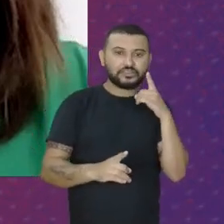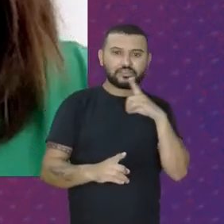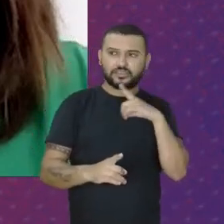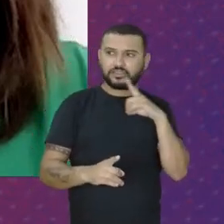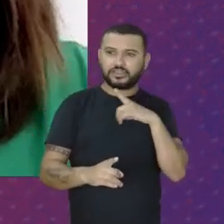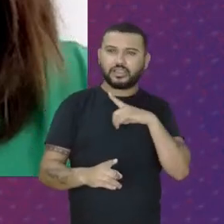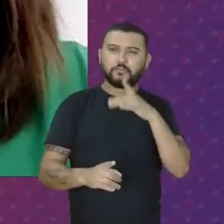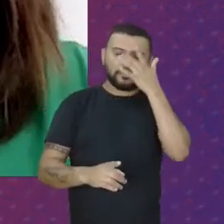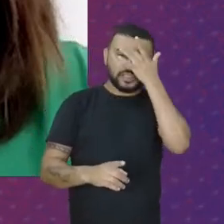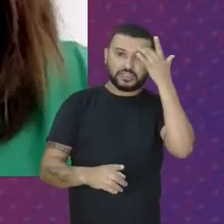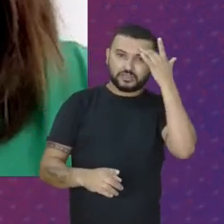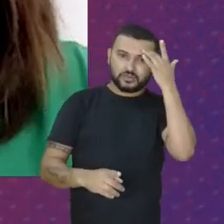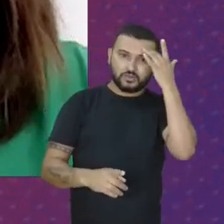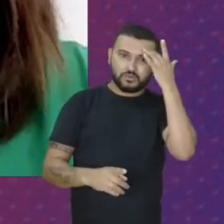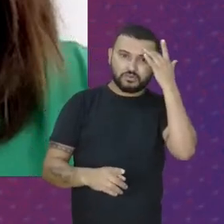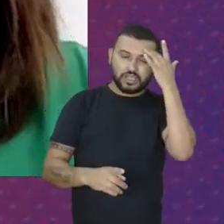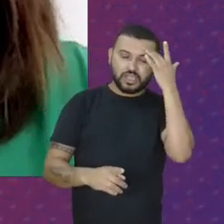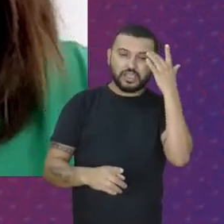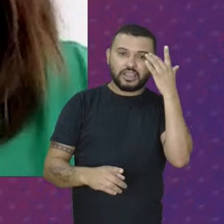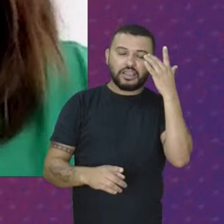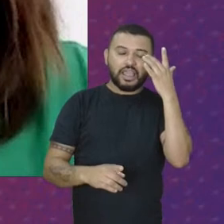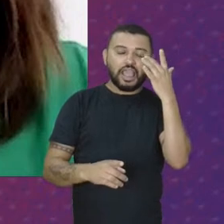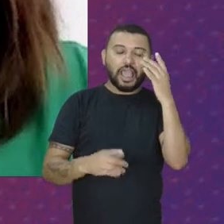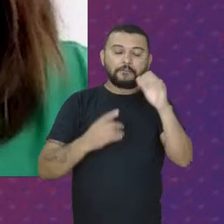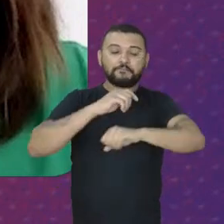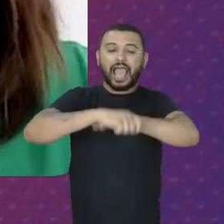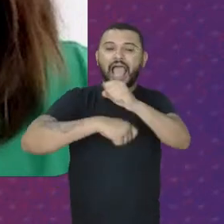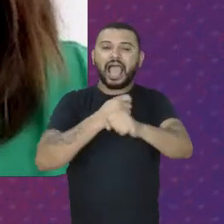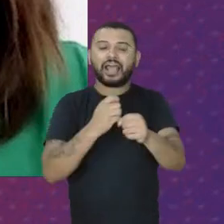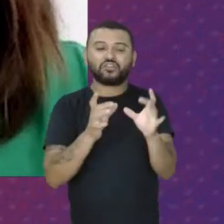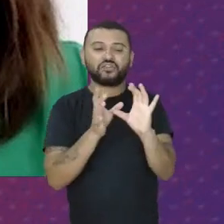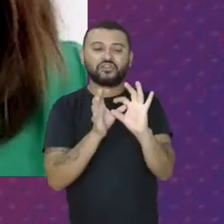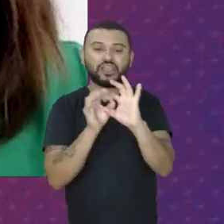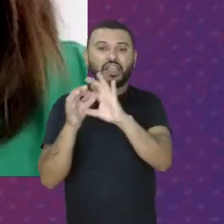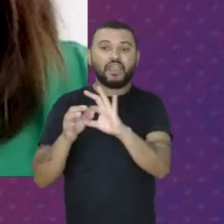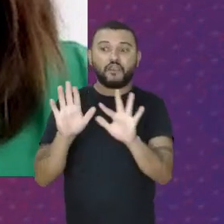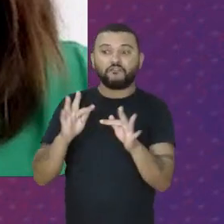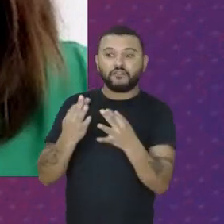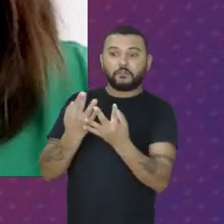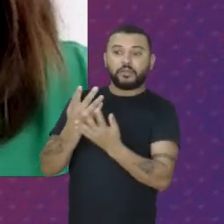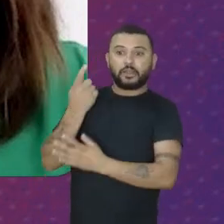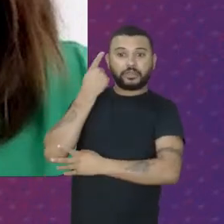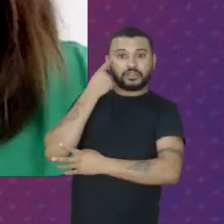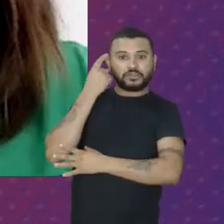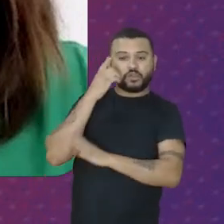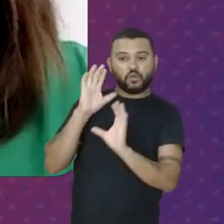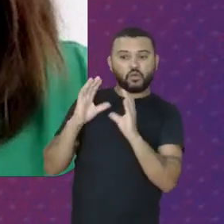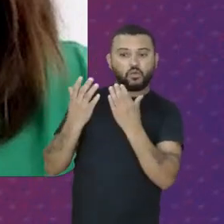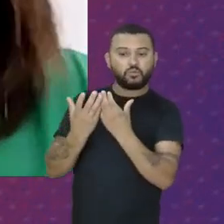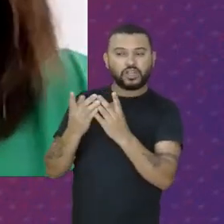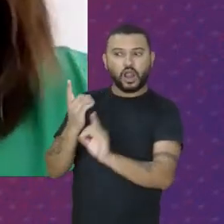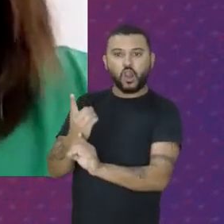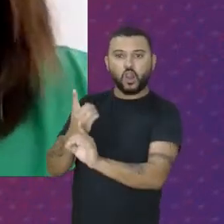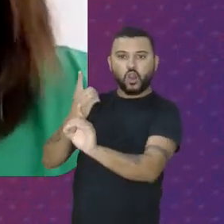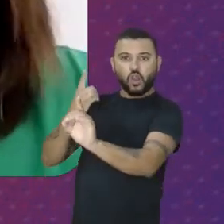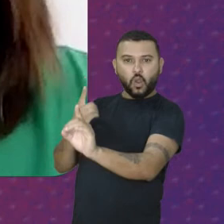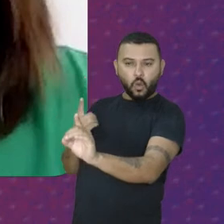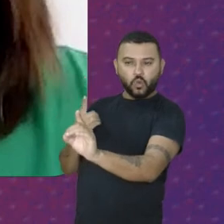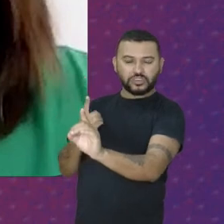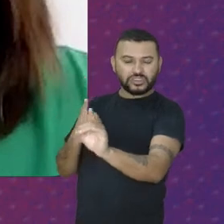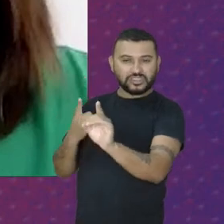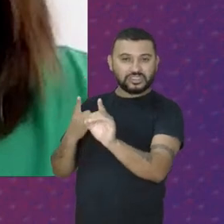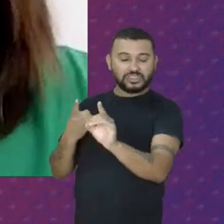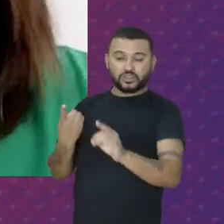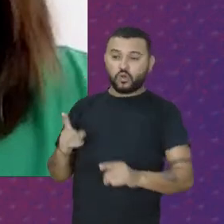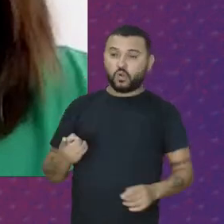acorrentadas, porque as famílias, em comunidades muito distantes,